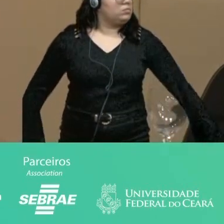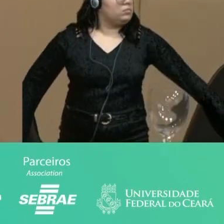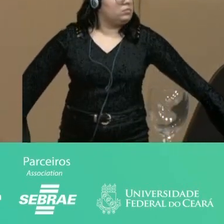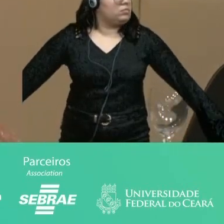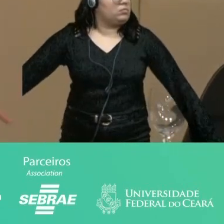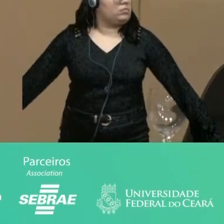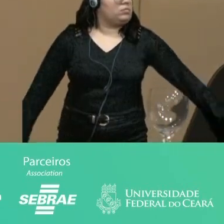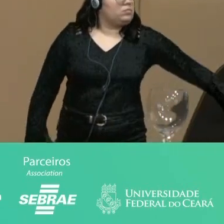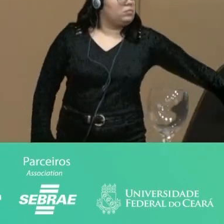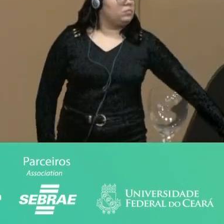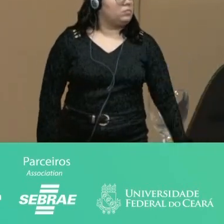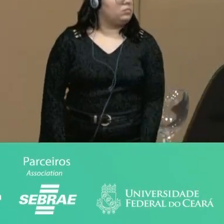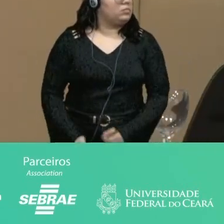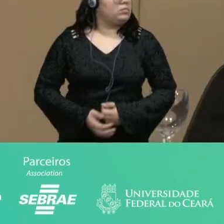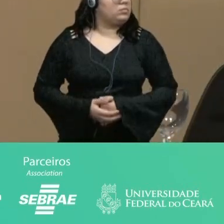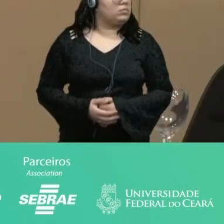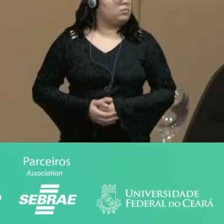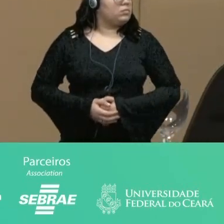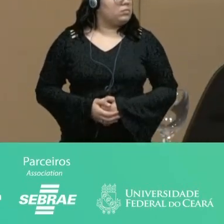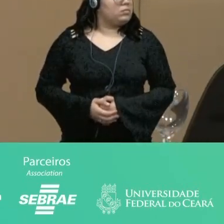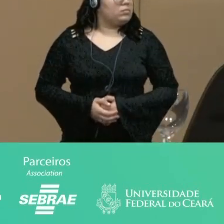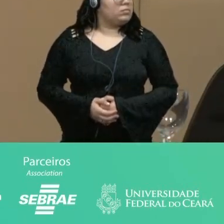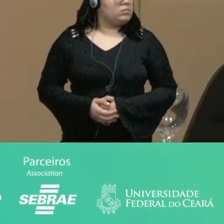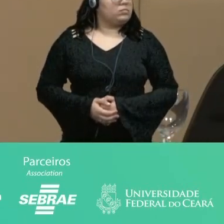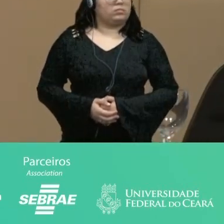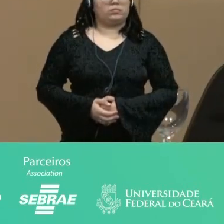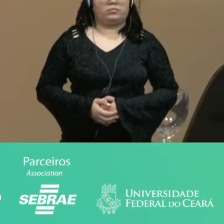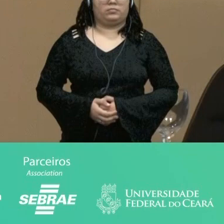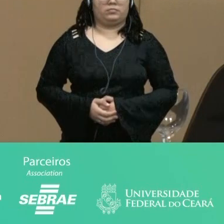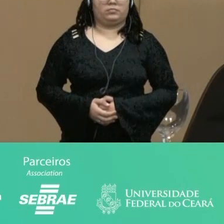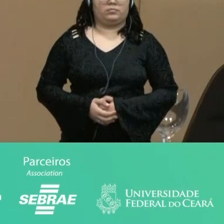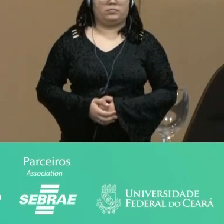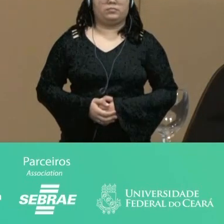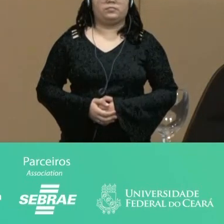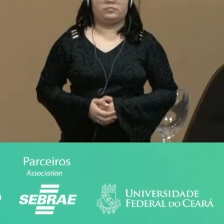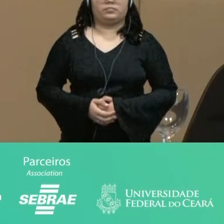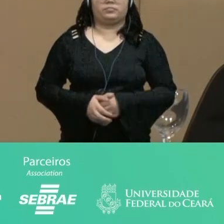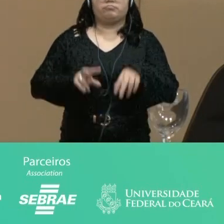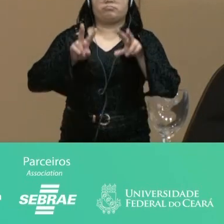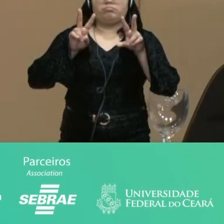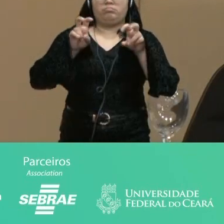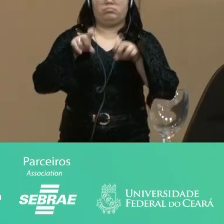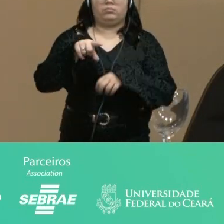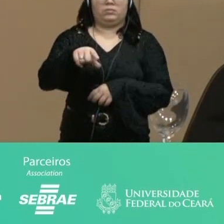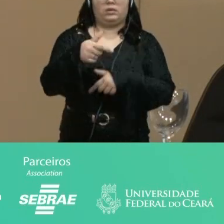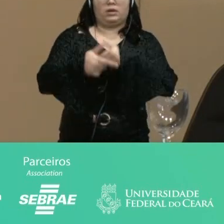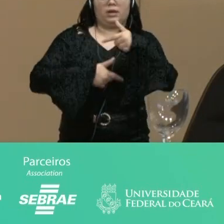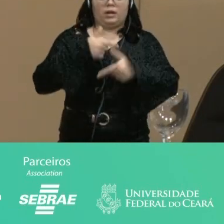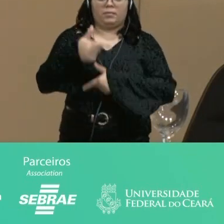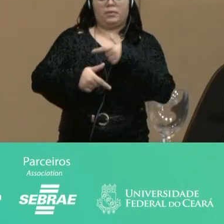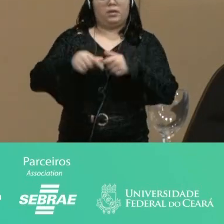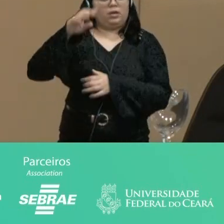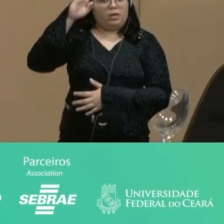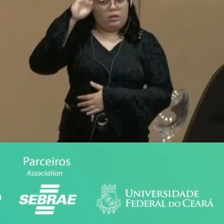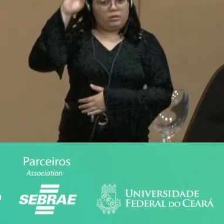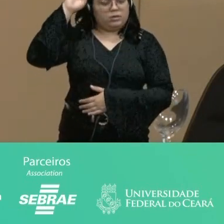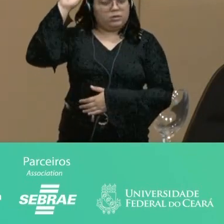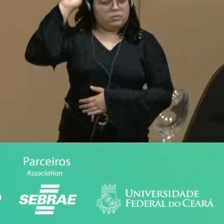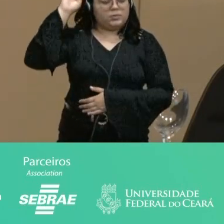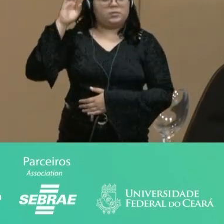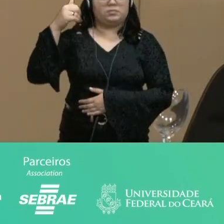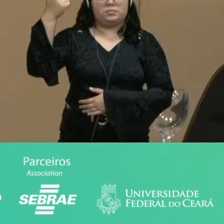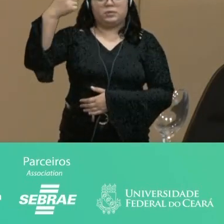E começando, na categoria Trabalho Acadêmico, em mérito ao primeiro